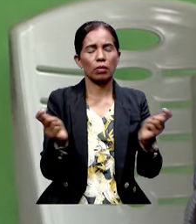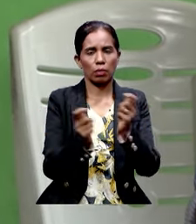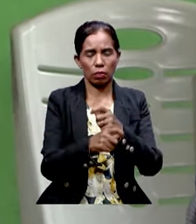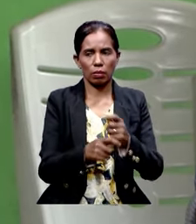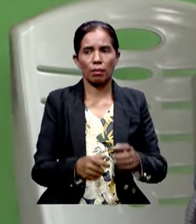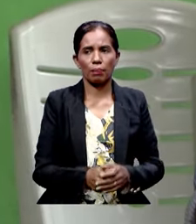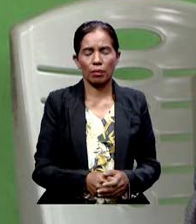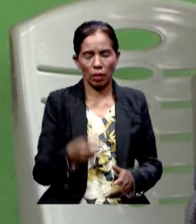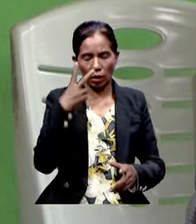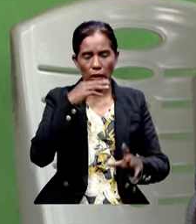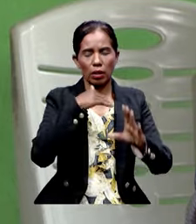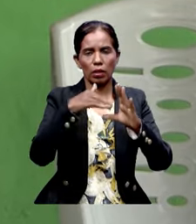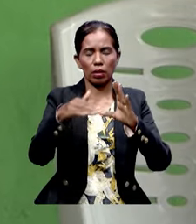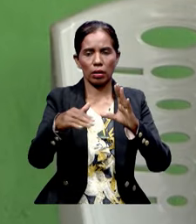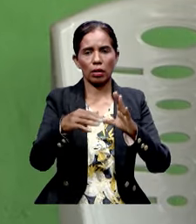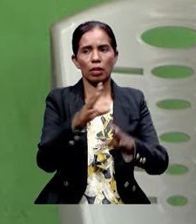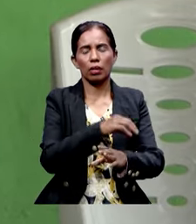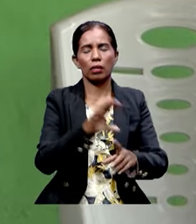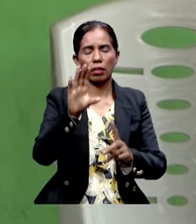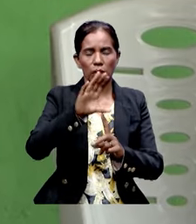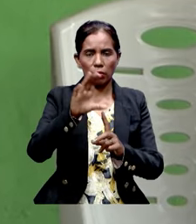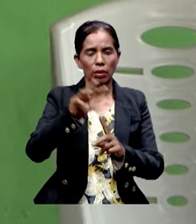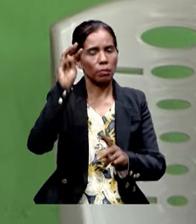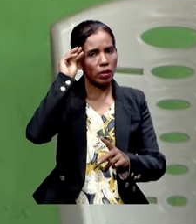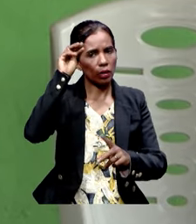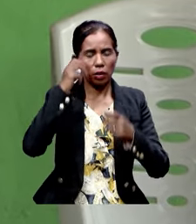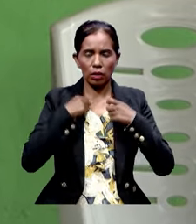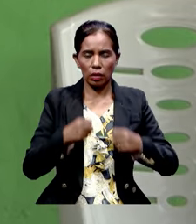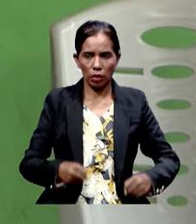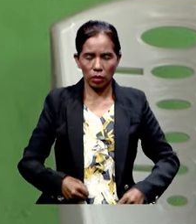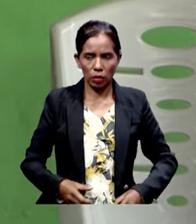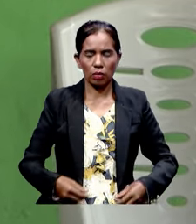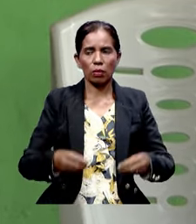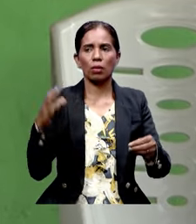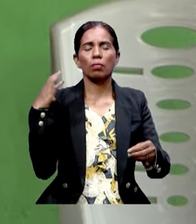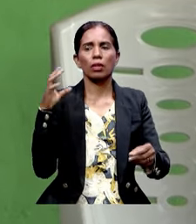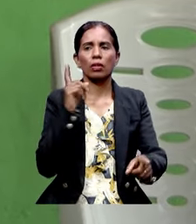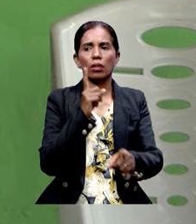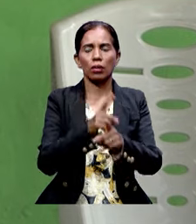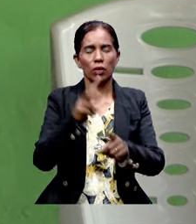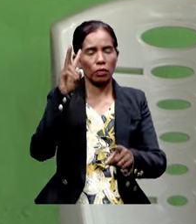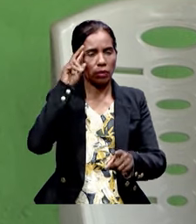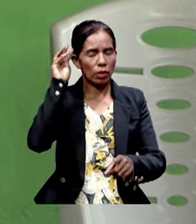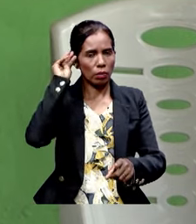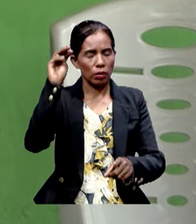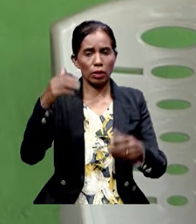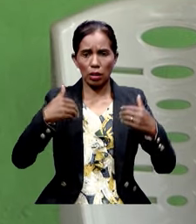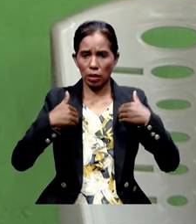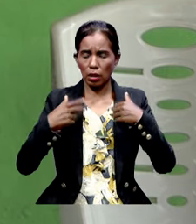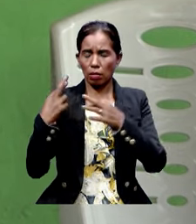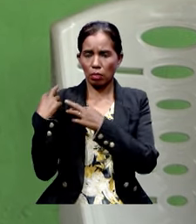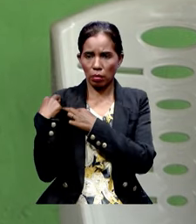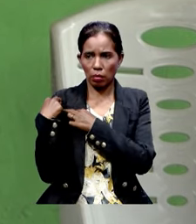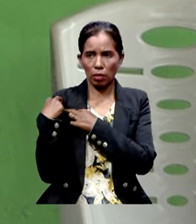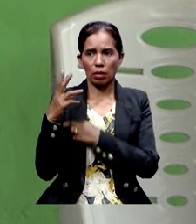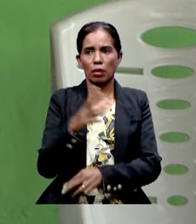Revê distribuição de tarefas entre chefia e Ministério Saudinha. Não atribui competência Lolos para vice-ministro nem bem responsabiliza a